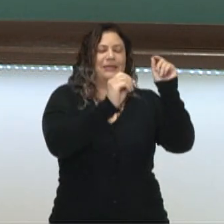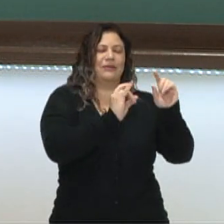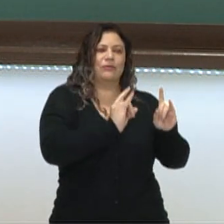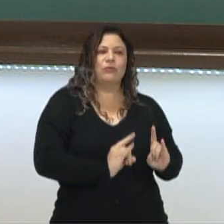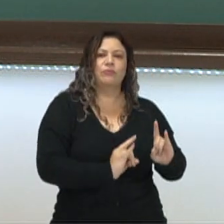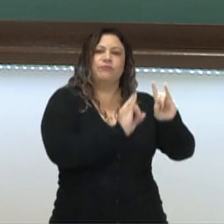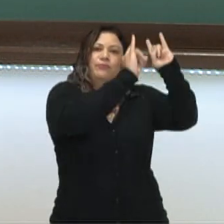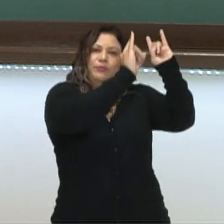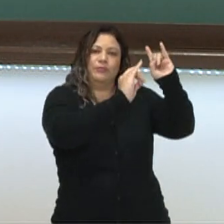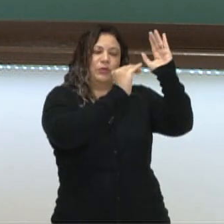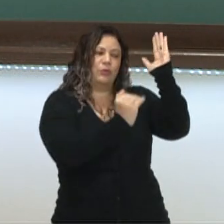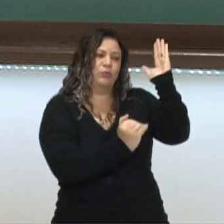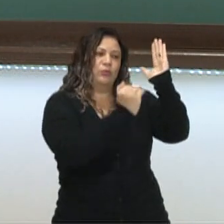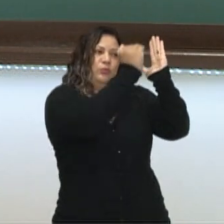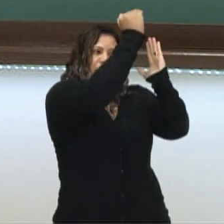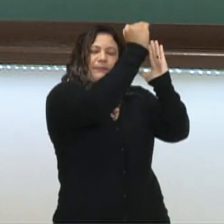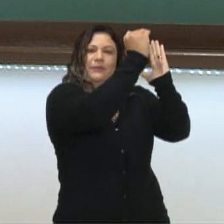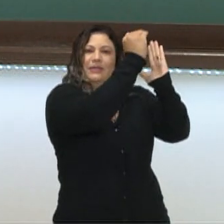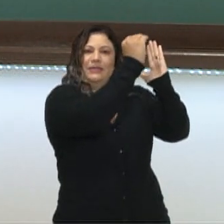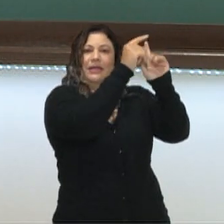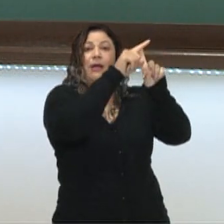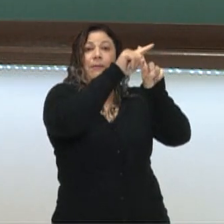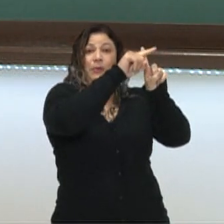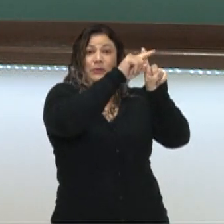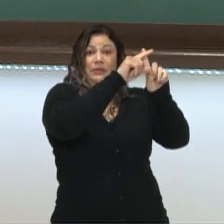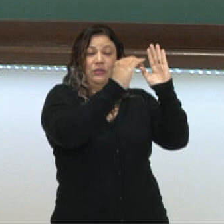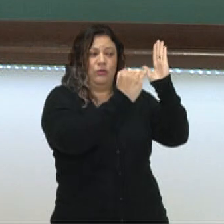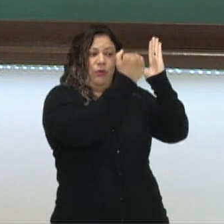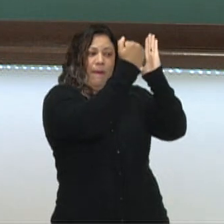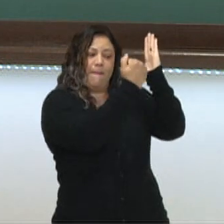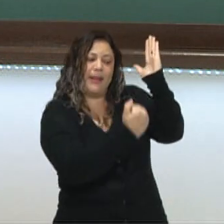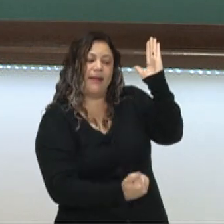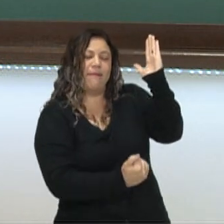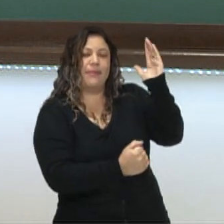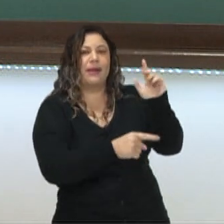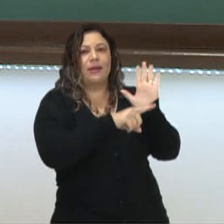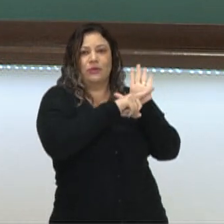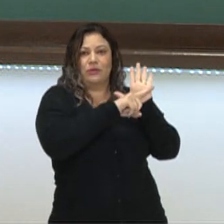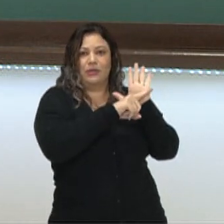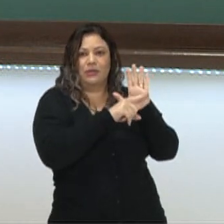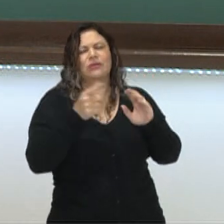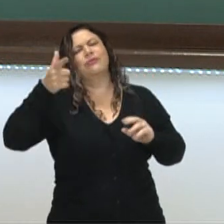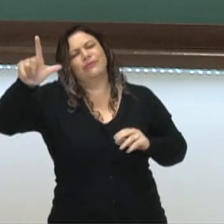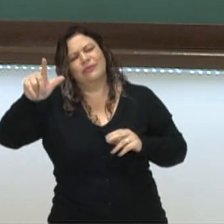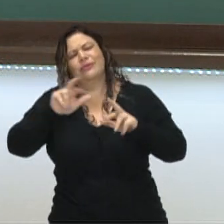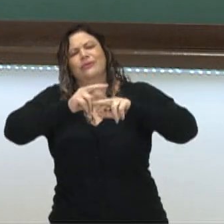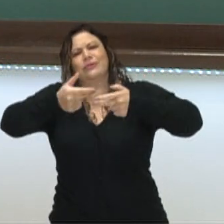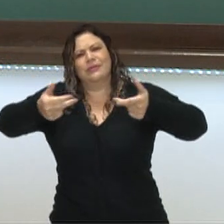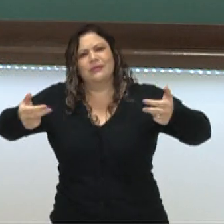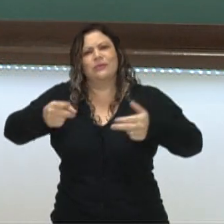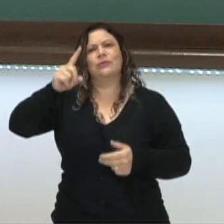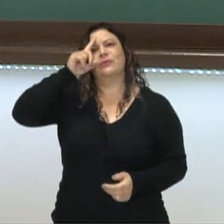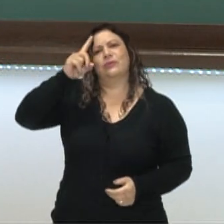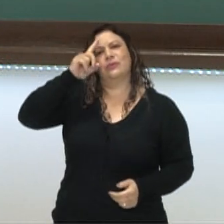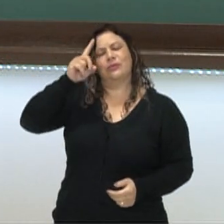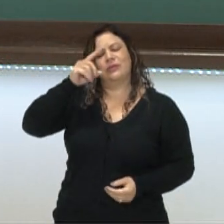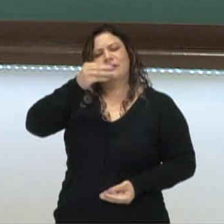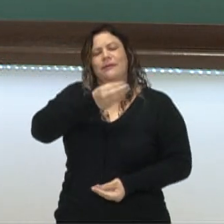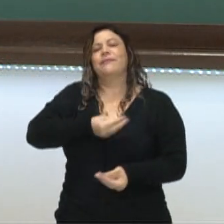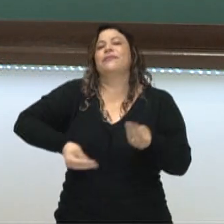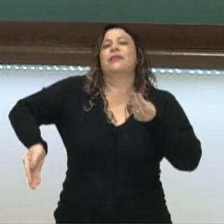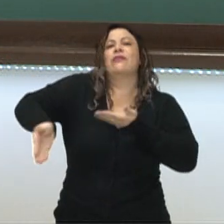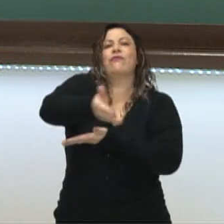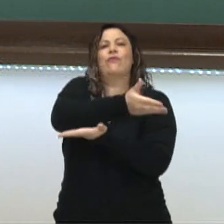no subsolo negativo e outras situações do dia a dia, saldo bancário, por exemplo, né, que acabam envolvendo e utilizando aí os